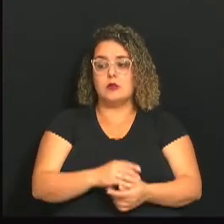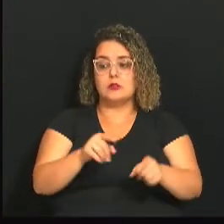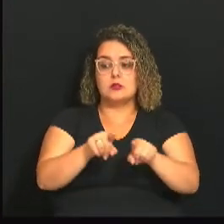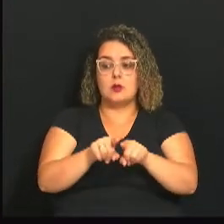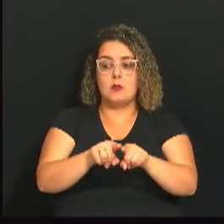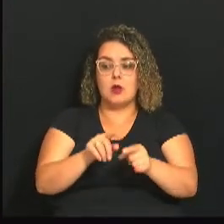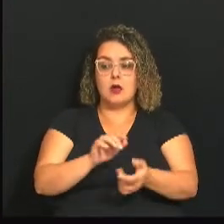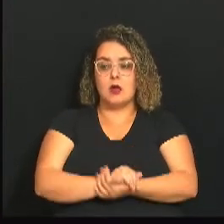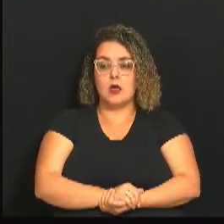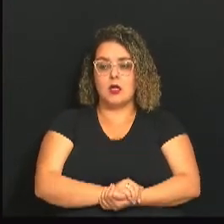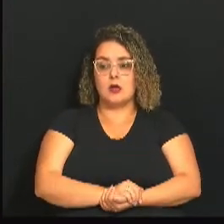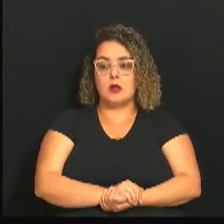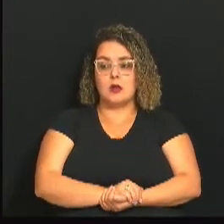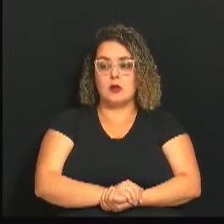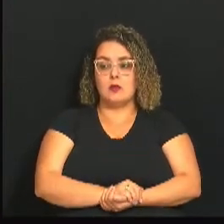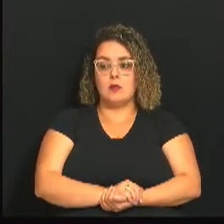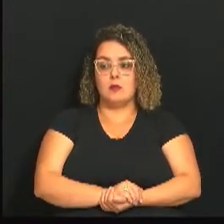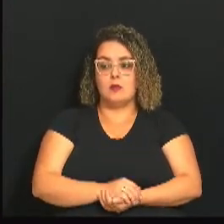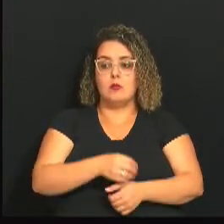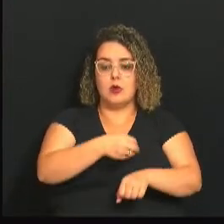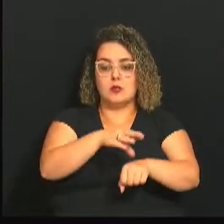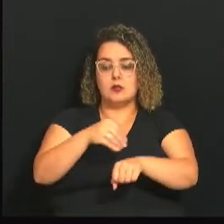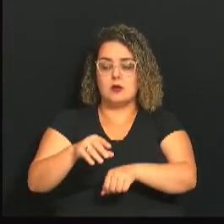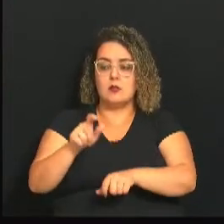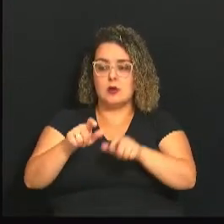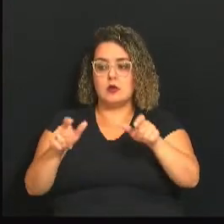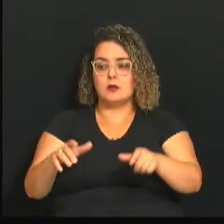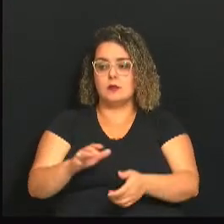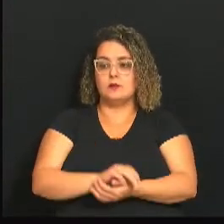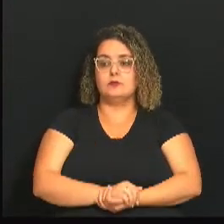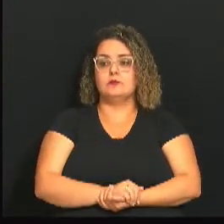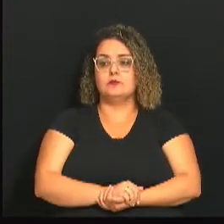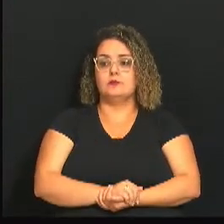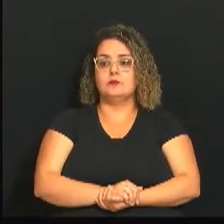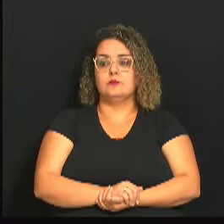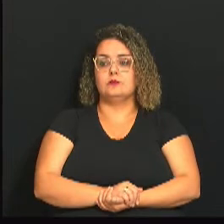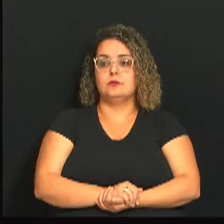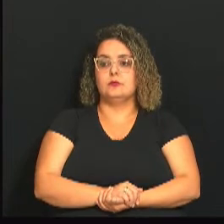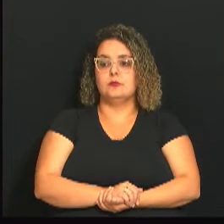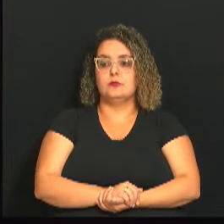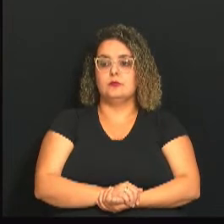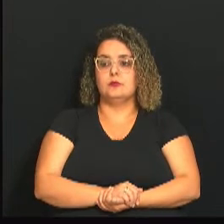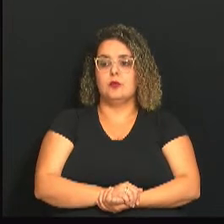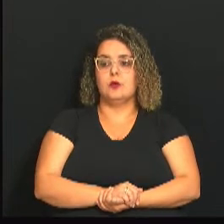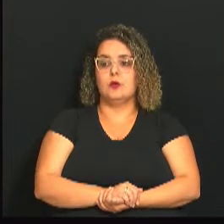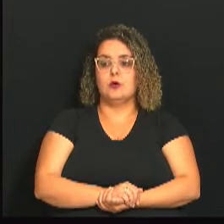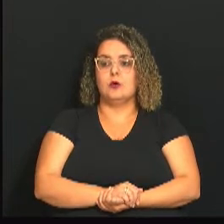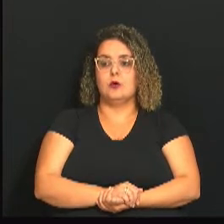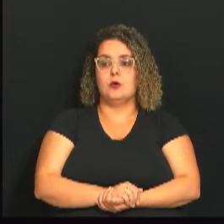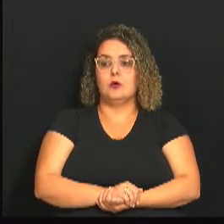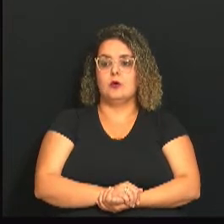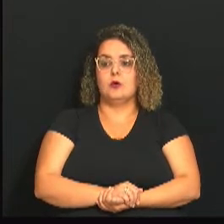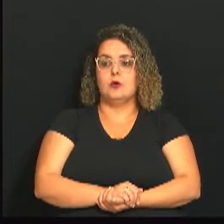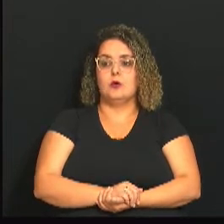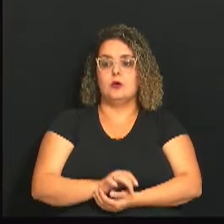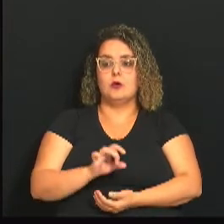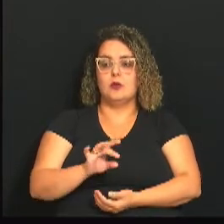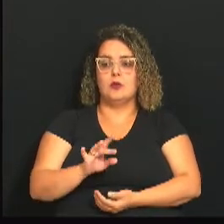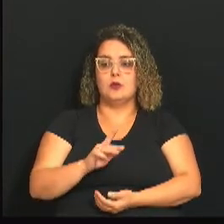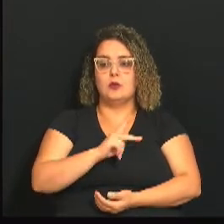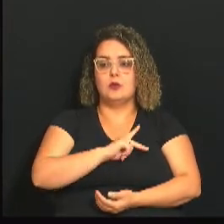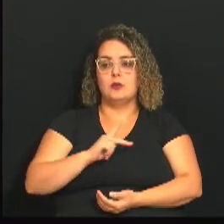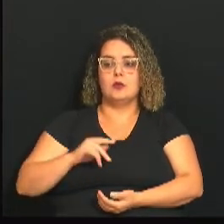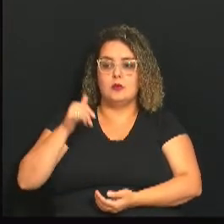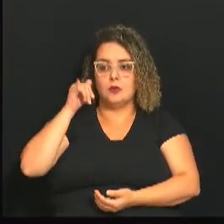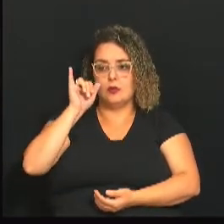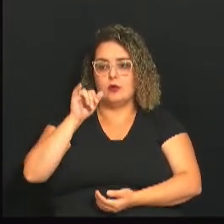repassar à população, que é fundamental. Então, essas minhas considerações a princípio, vereador Paulo Búfalo, e se houverem mais, eu depois volto a